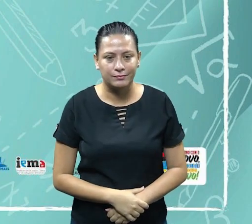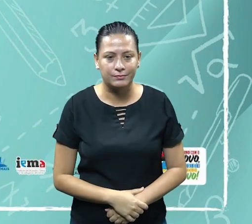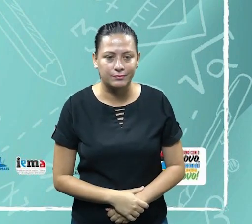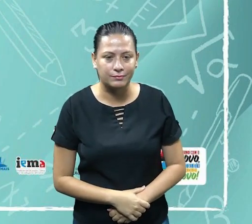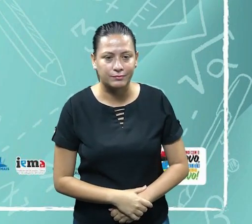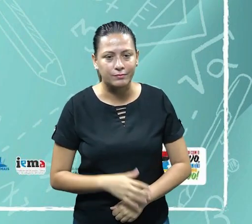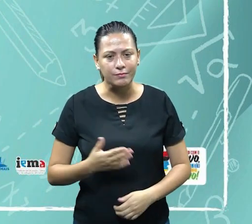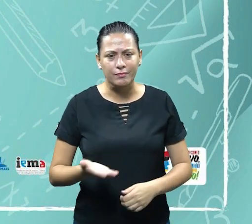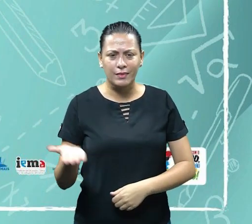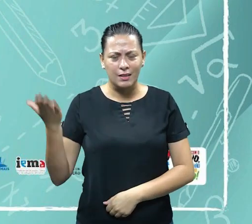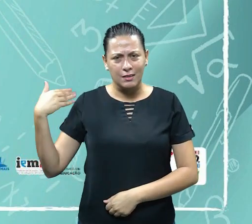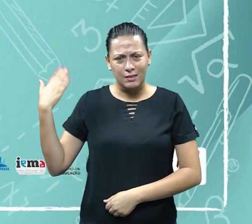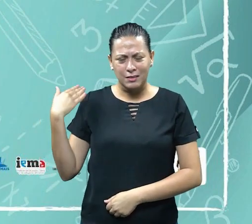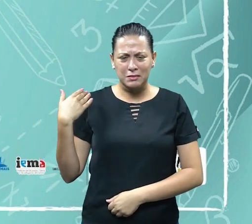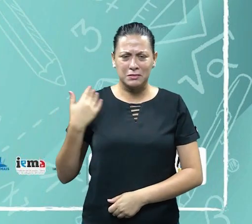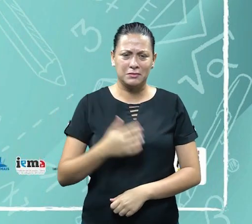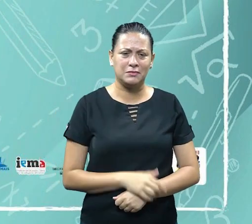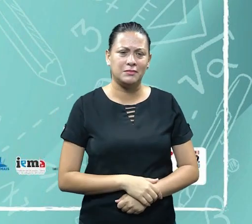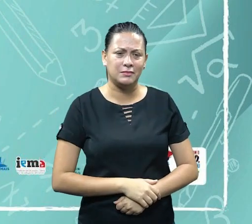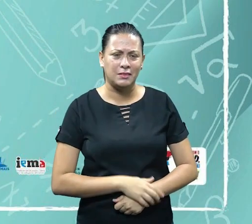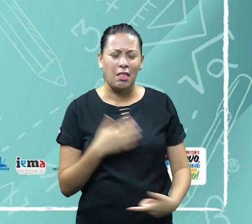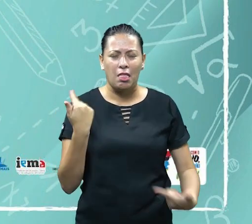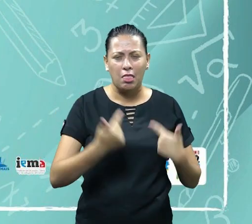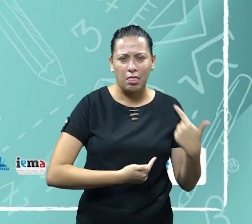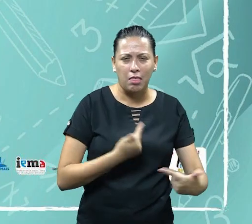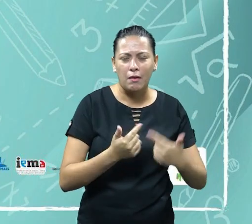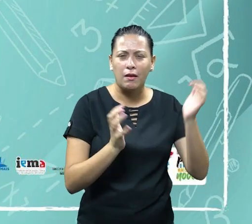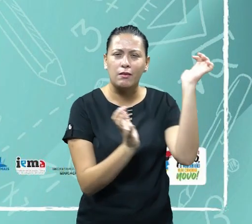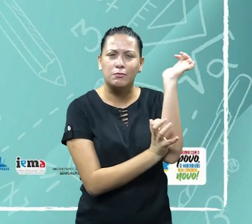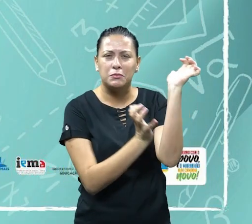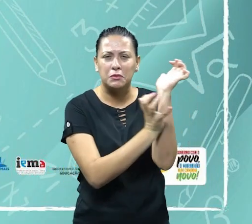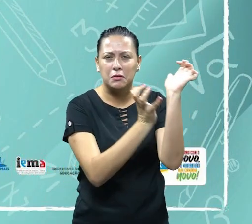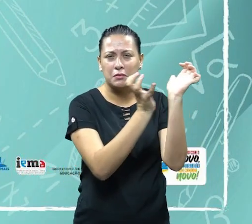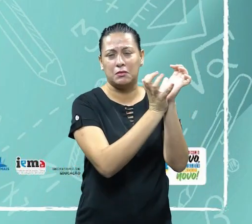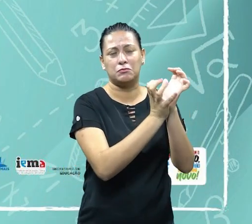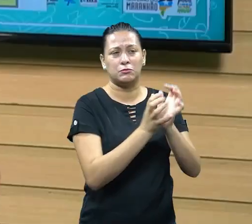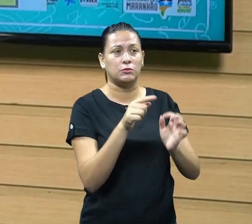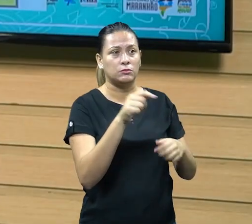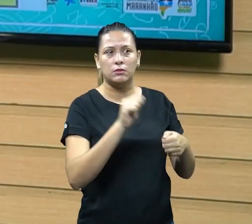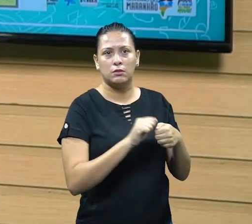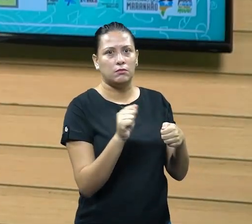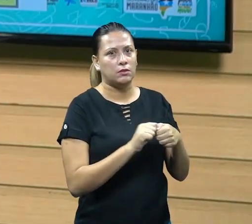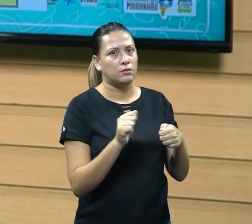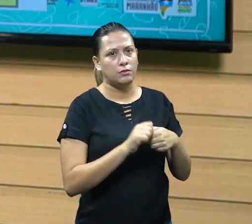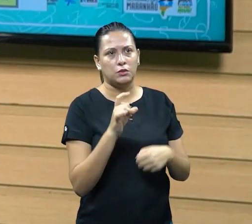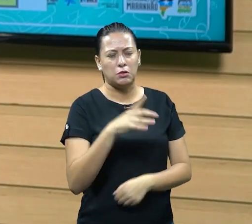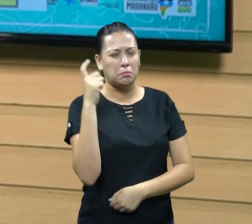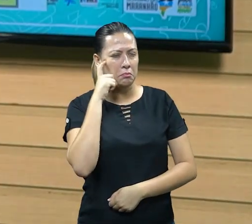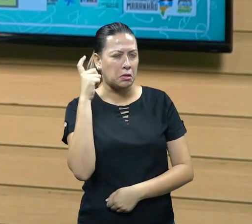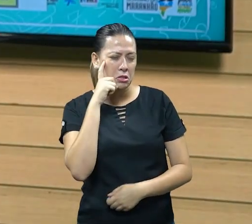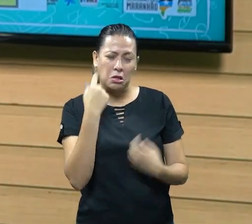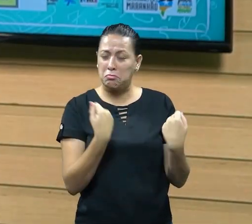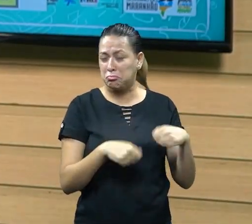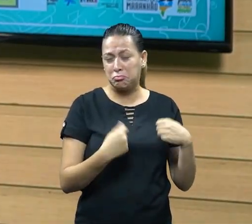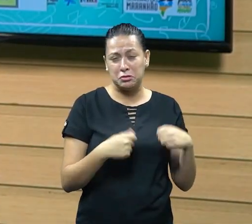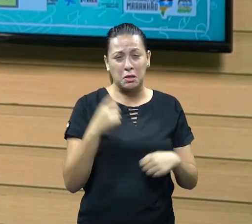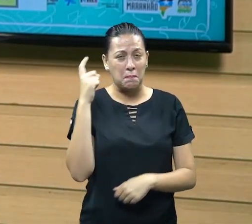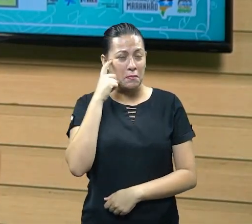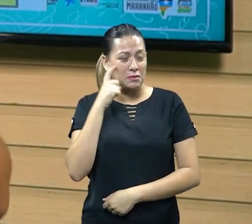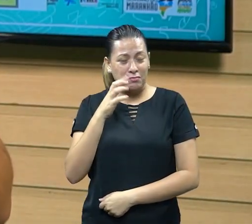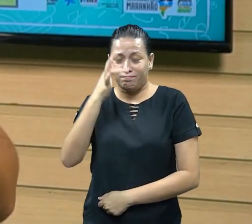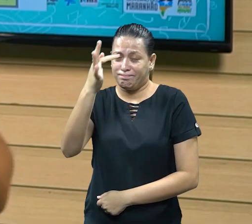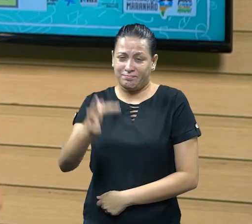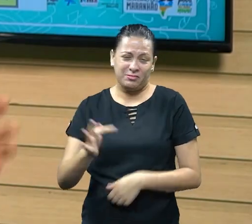para. Antes era uma coisa operacional e burocrática, né? Aquela coisa da execução. É só fazer, não preciso pensar muito, não preciso pensar a